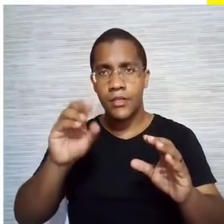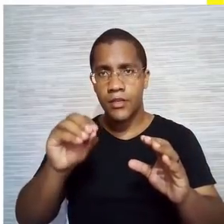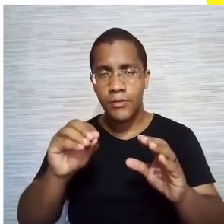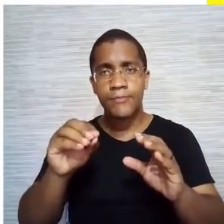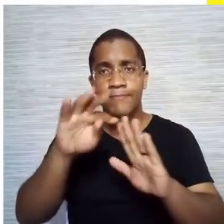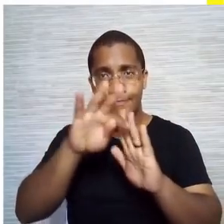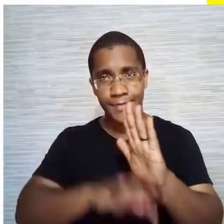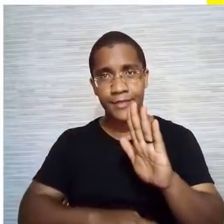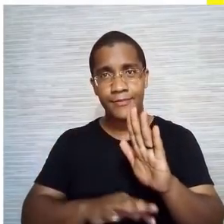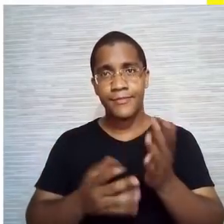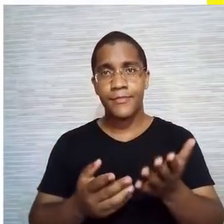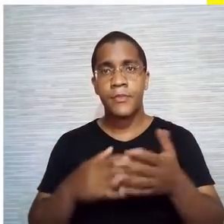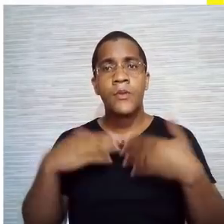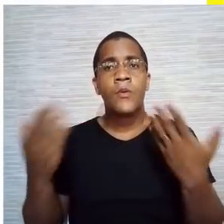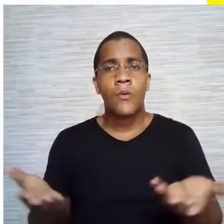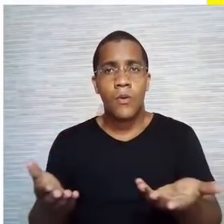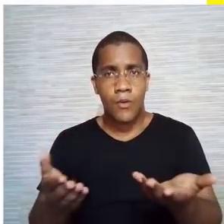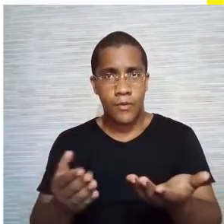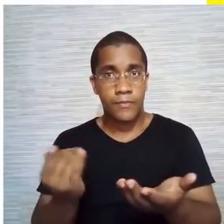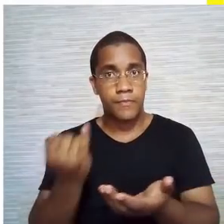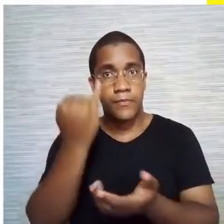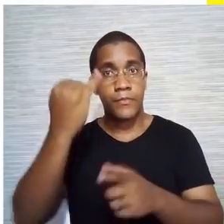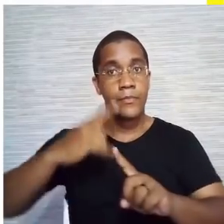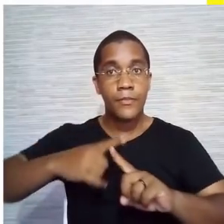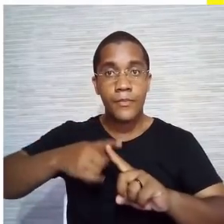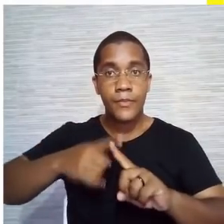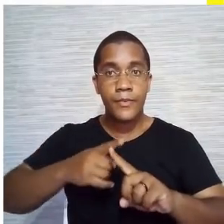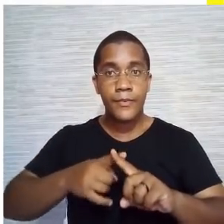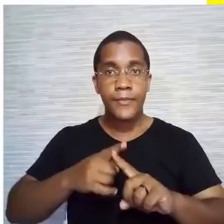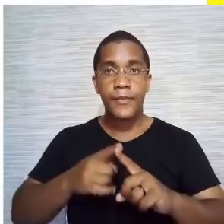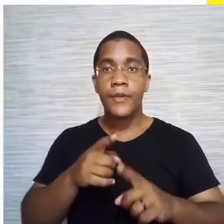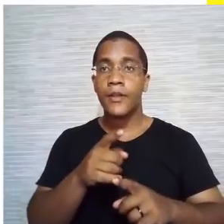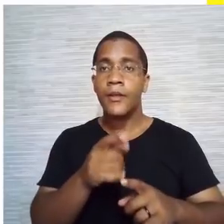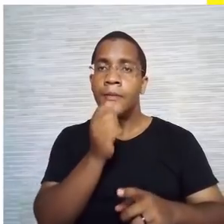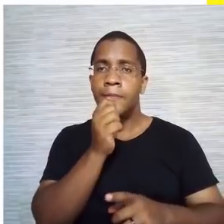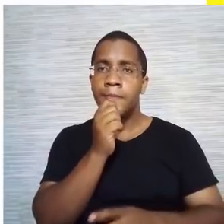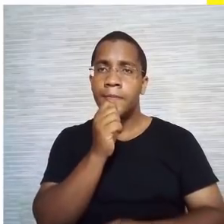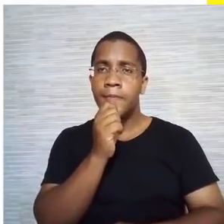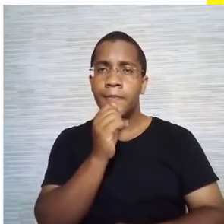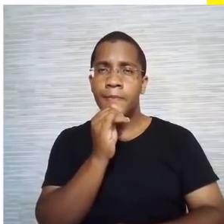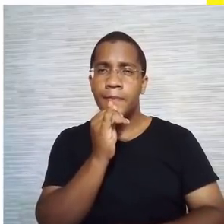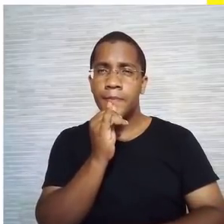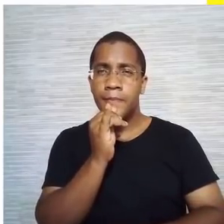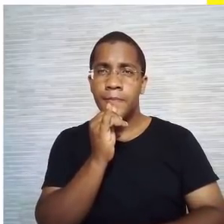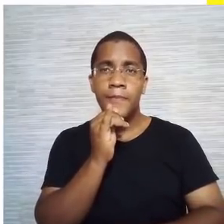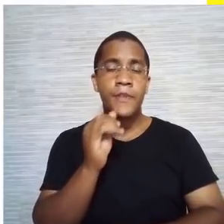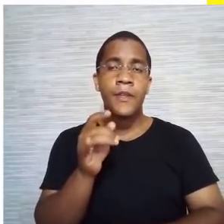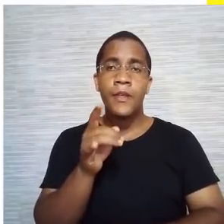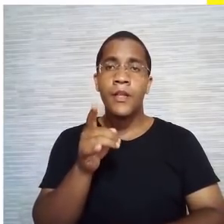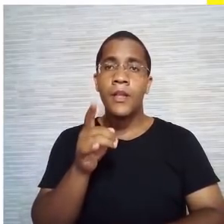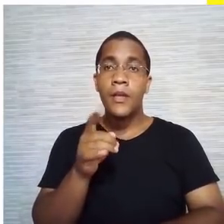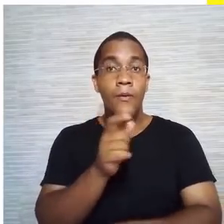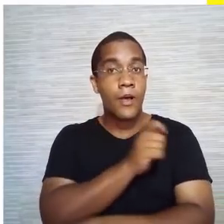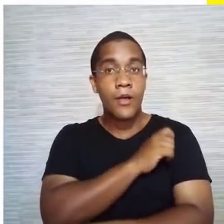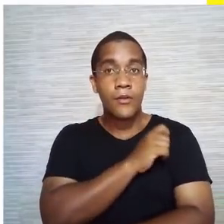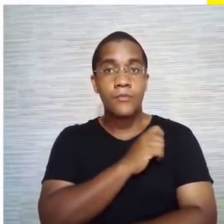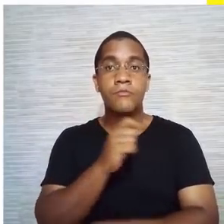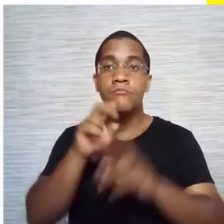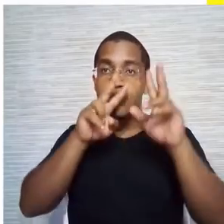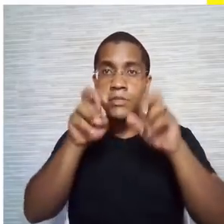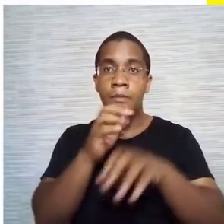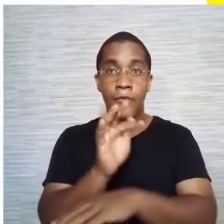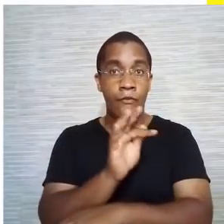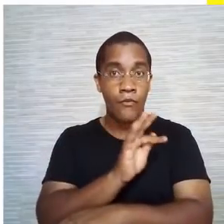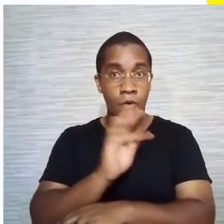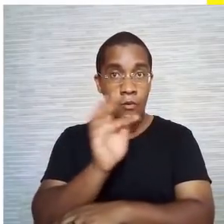muito importante, porque justamente é o seguinte ponto. Se o estudante escolher um gênero mais formal, ele vai ter